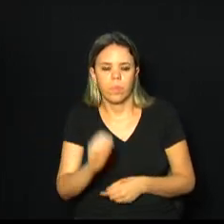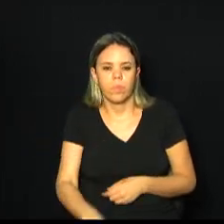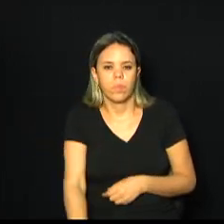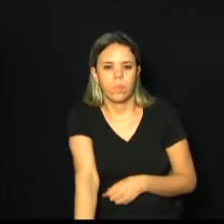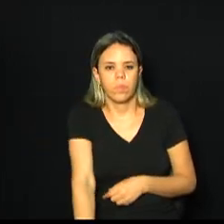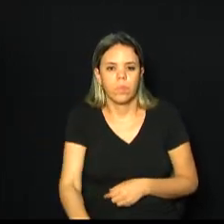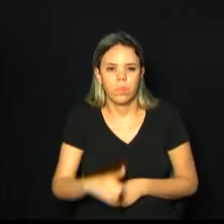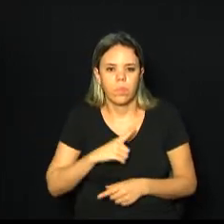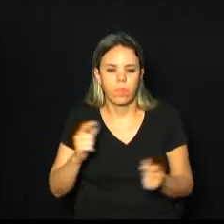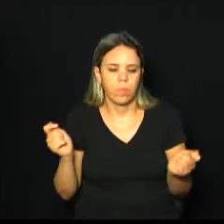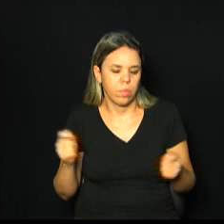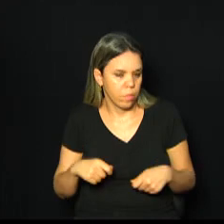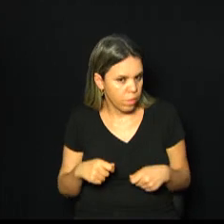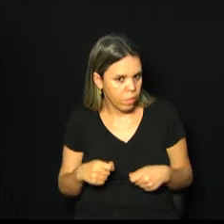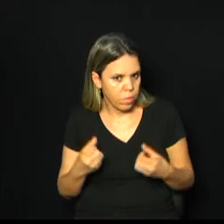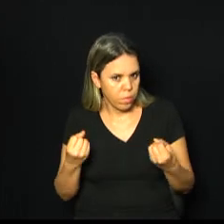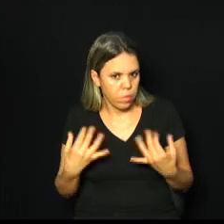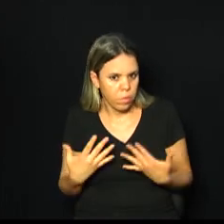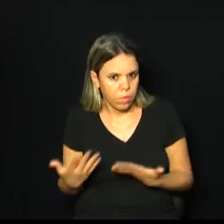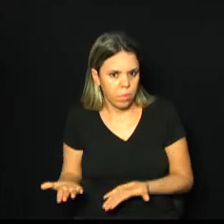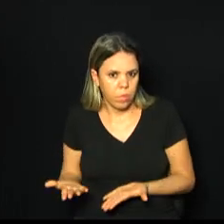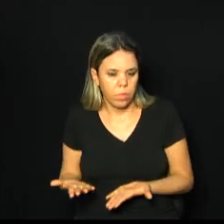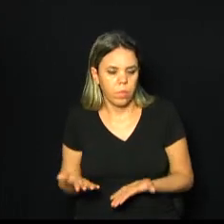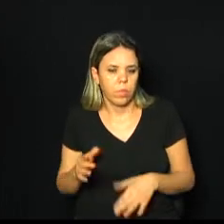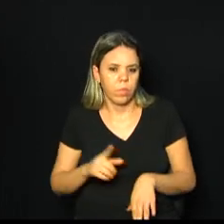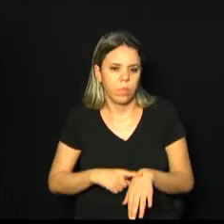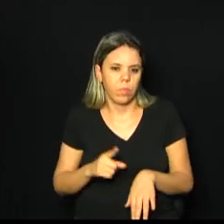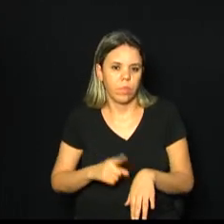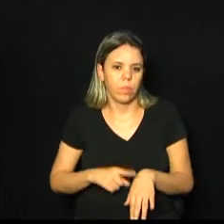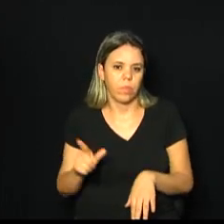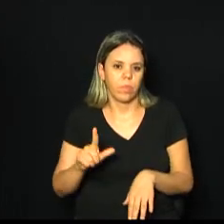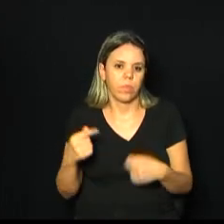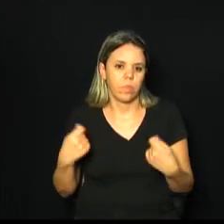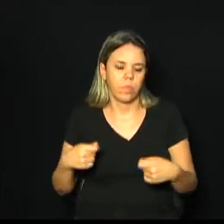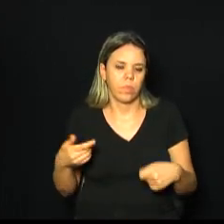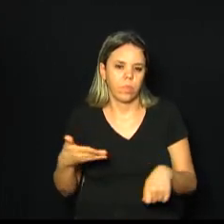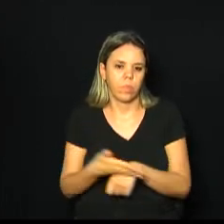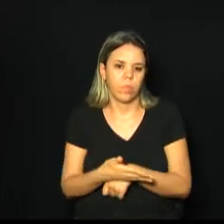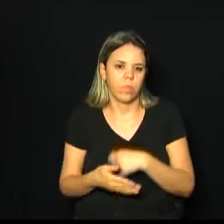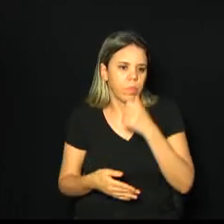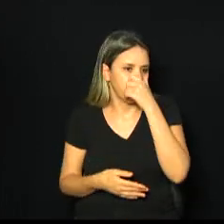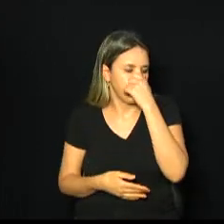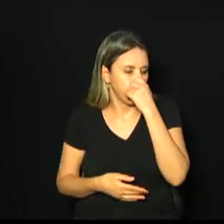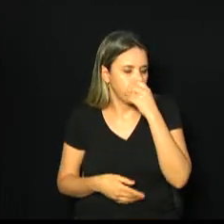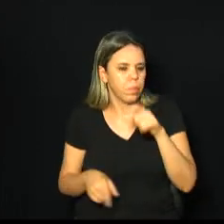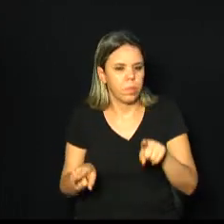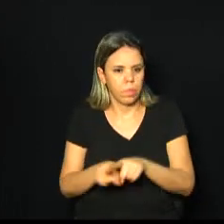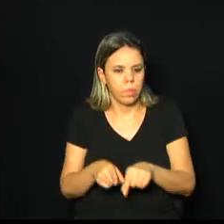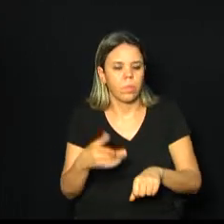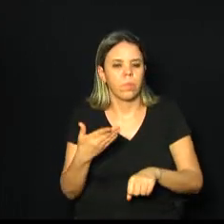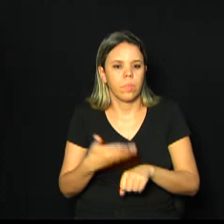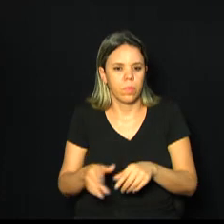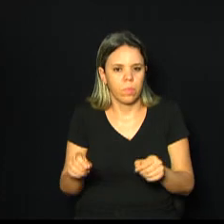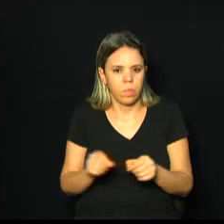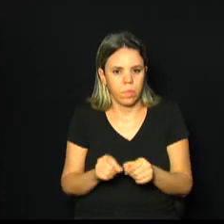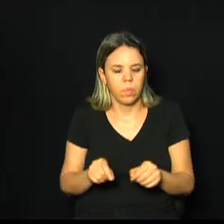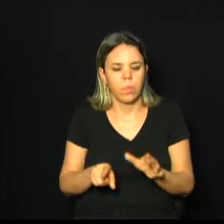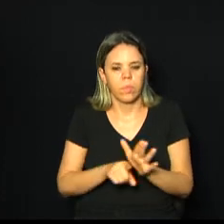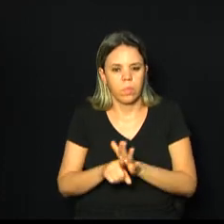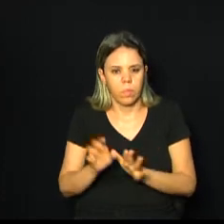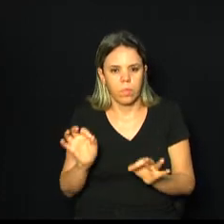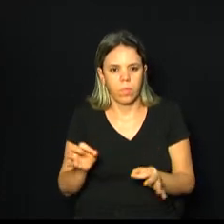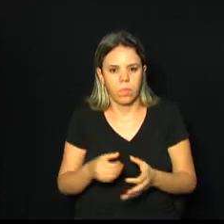ser possível descriptografar em determinado momento. Na hora que você precisar acessar, para determinada aplicação, você vai ter que ter o dado